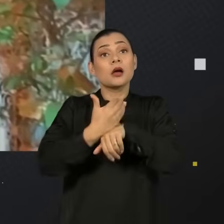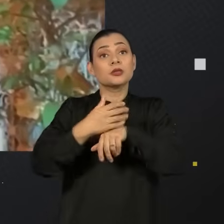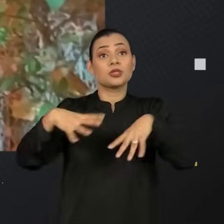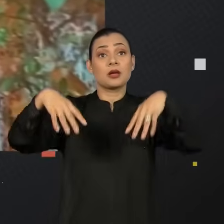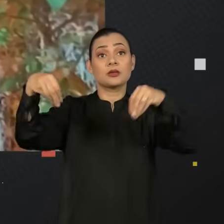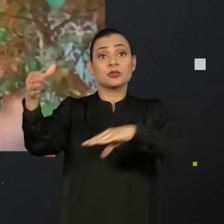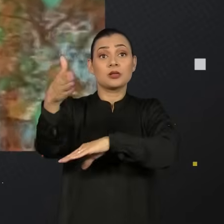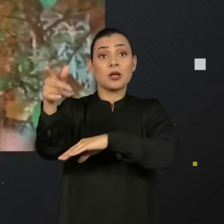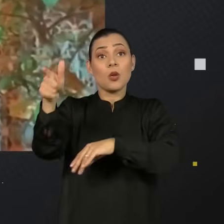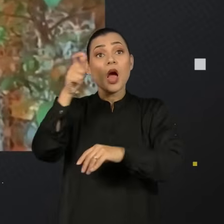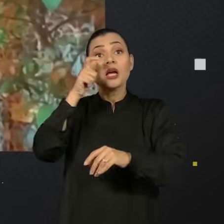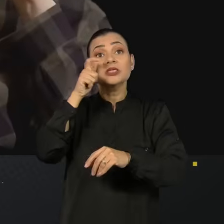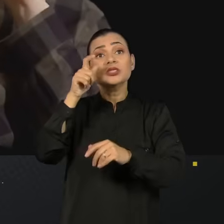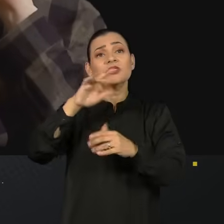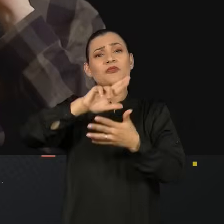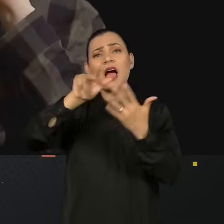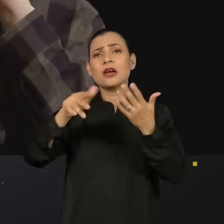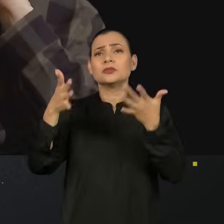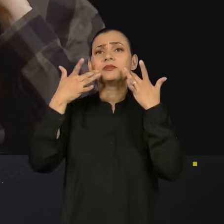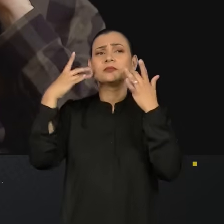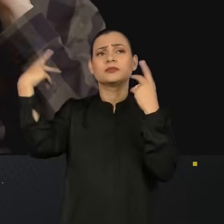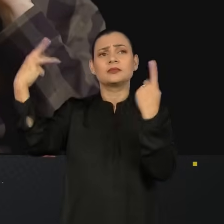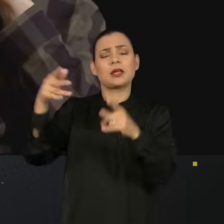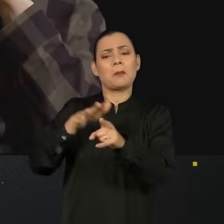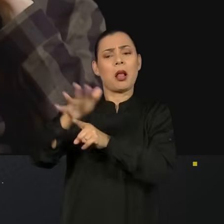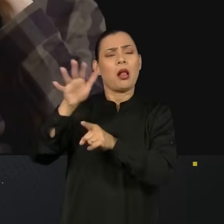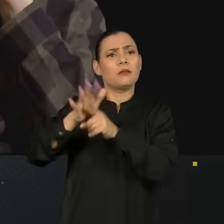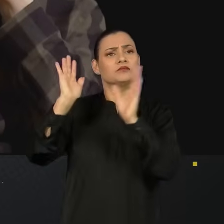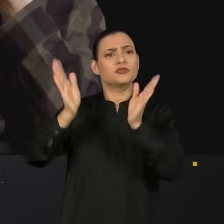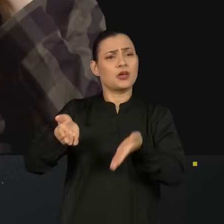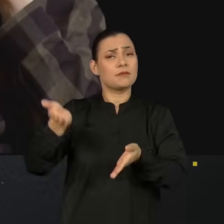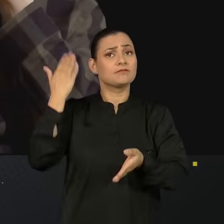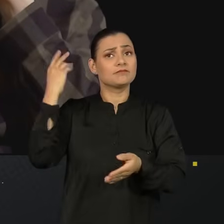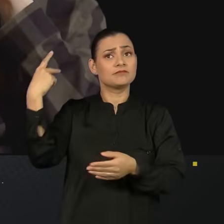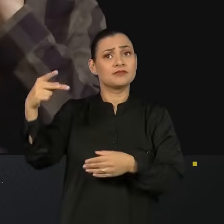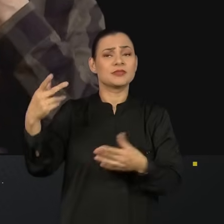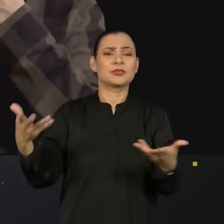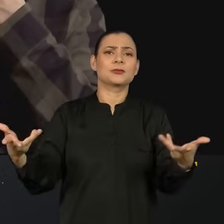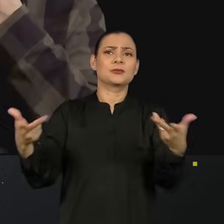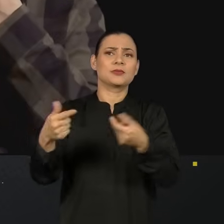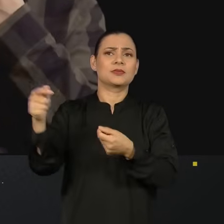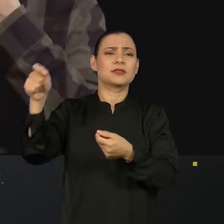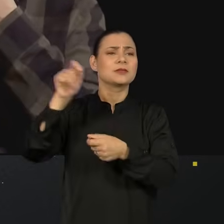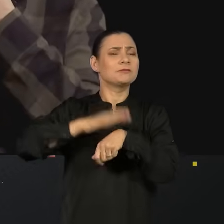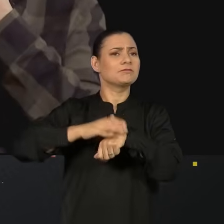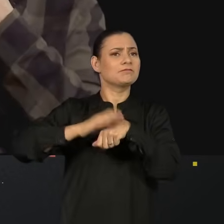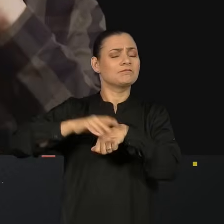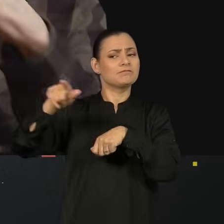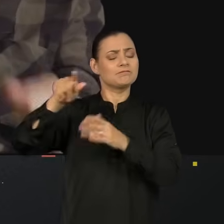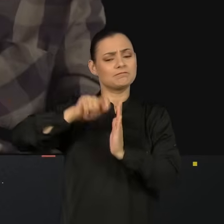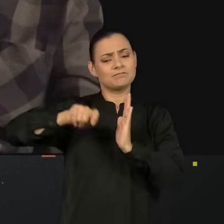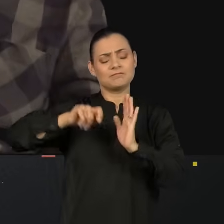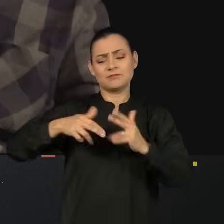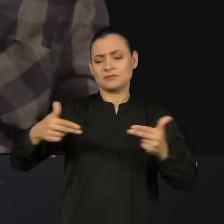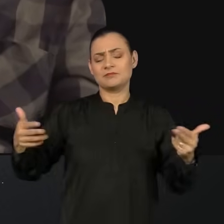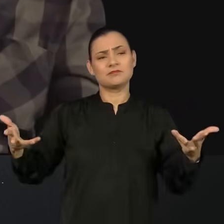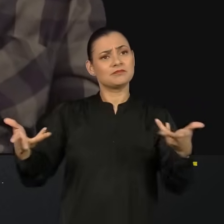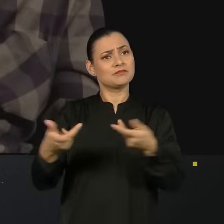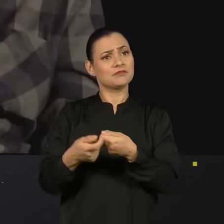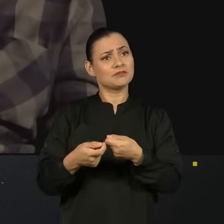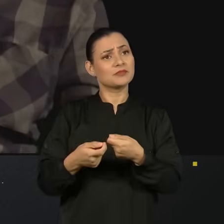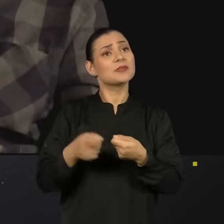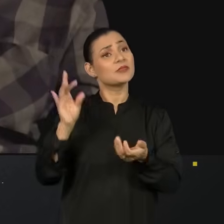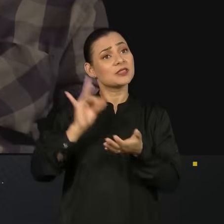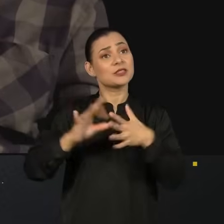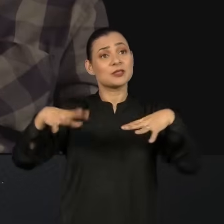Né? Eu assisti vários espetáculos do Flávio. E é um dos grandes dramaturgos que a gente tem. E tive a honra de fazer o